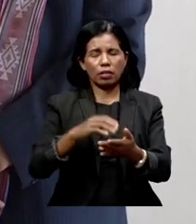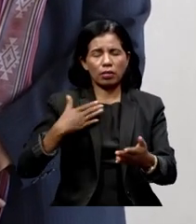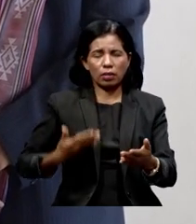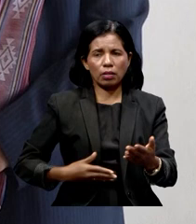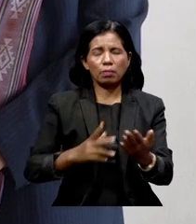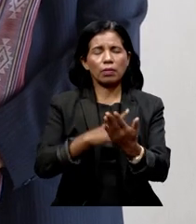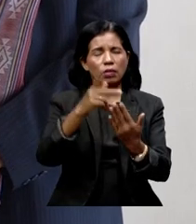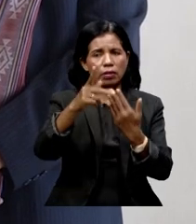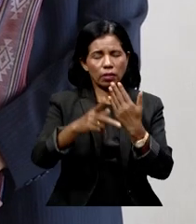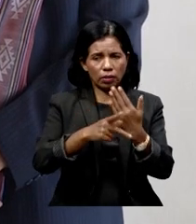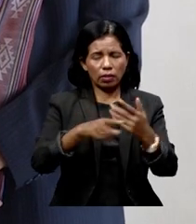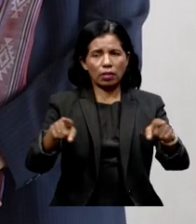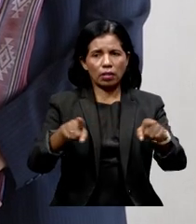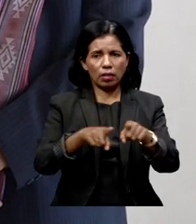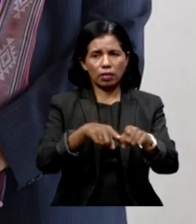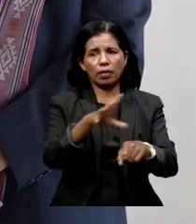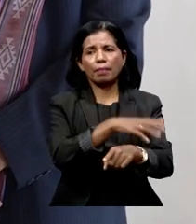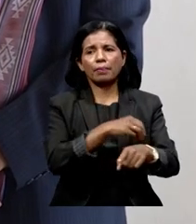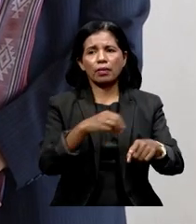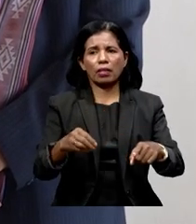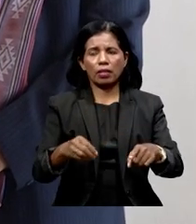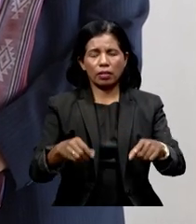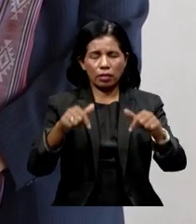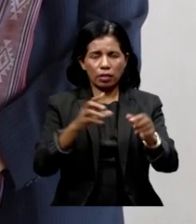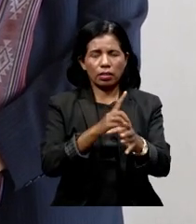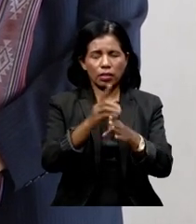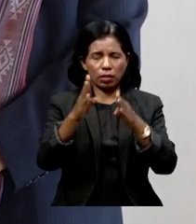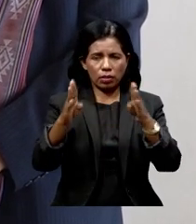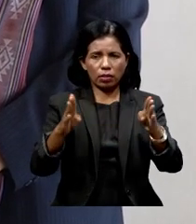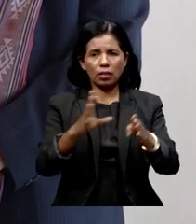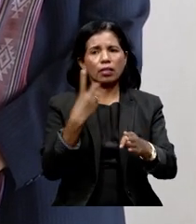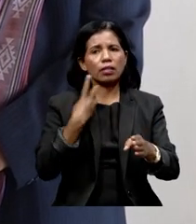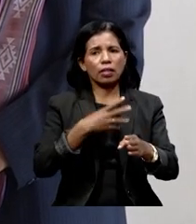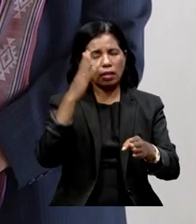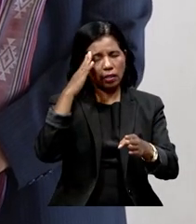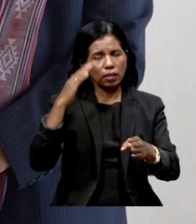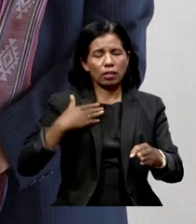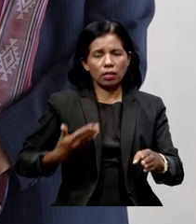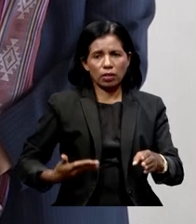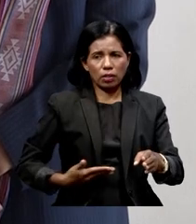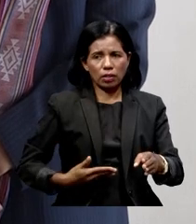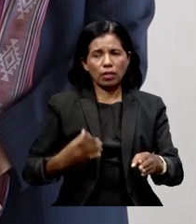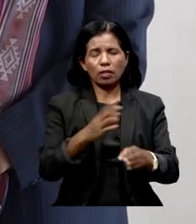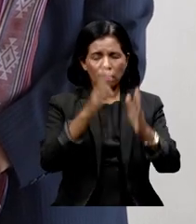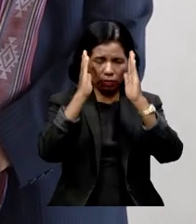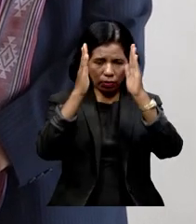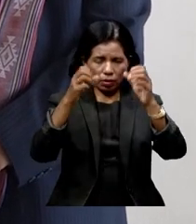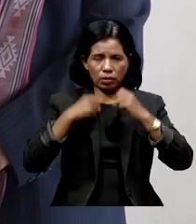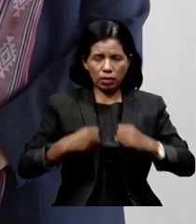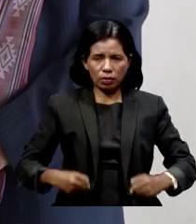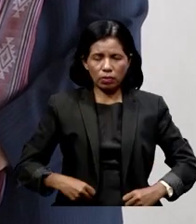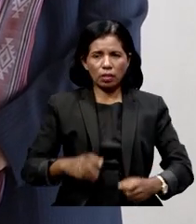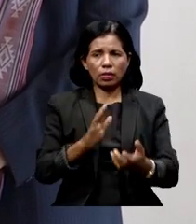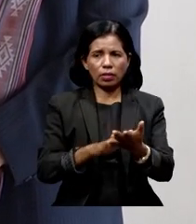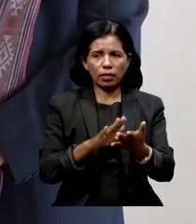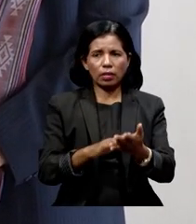road map durante ansa sumi ba iha regional director ita tere kata ka senhora ne nia fokamos ba iha sauri eskolah nesa